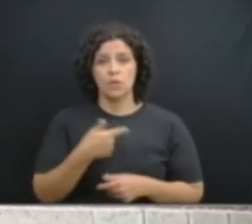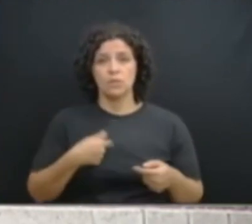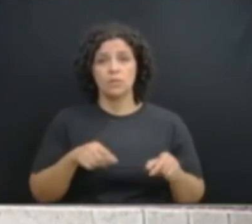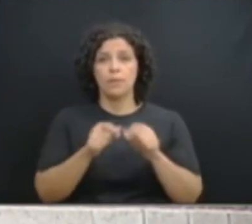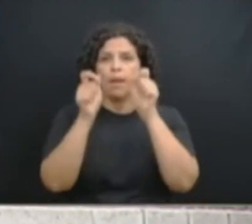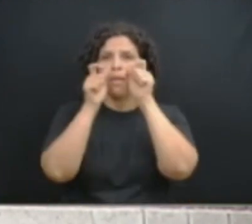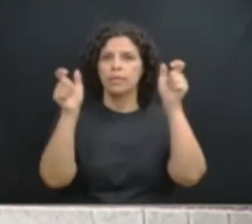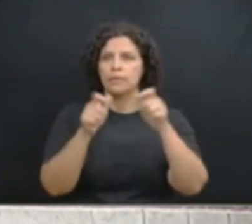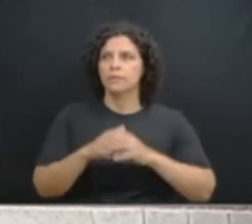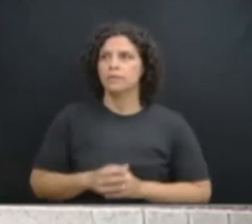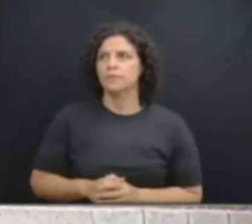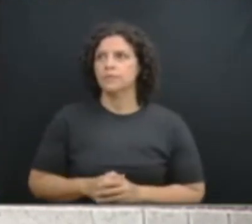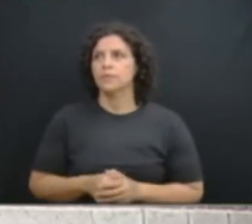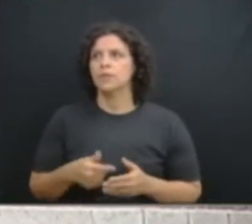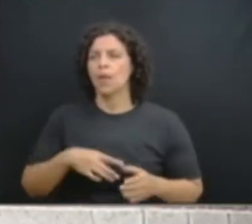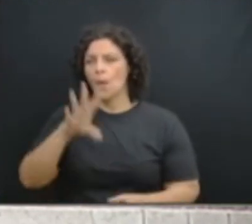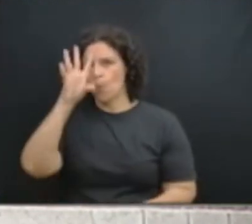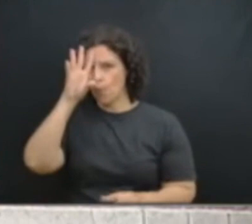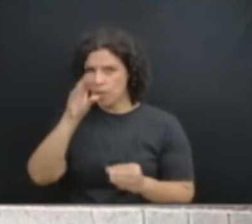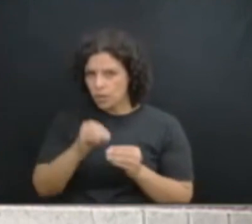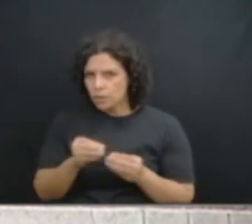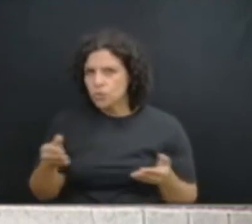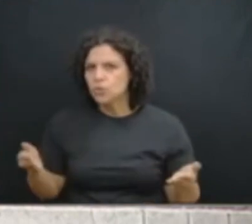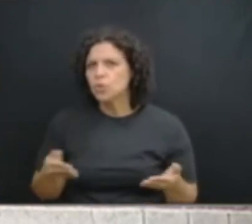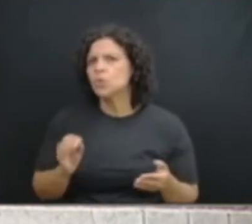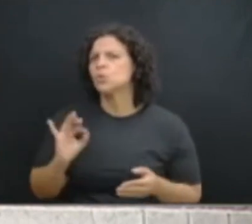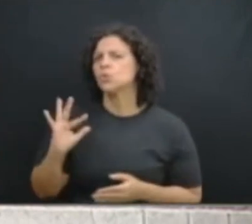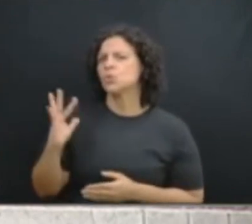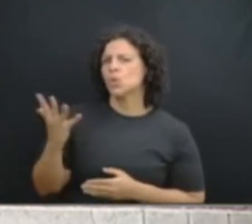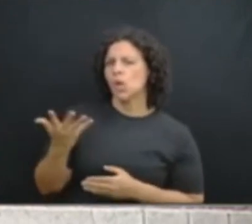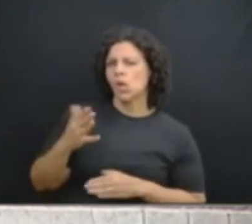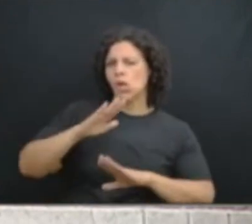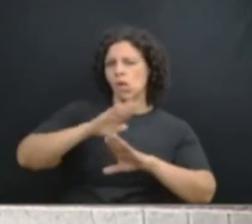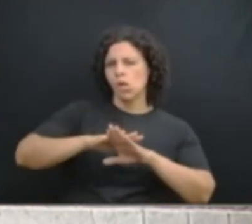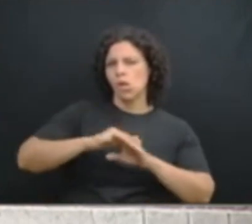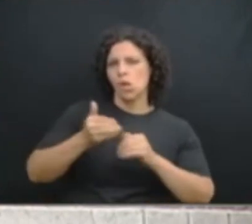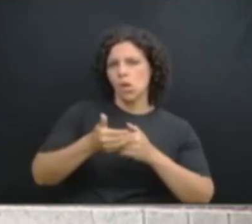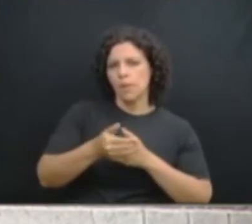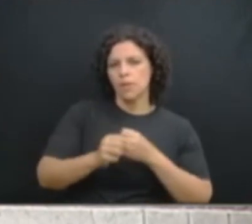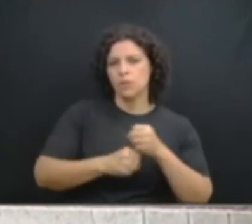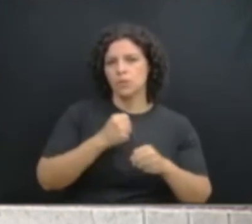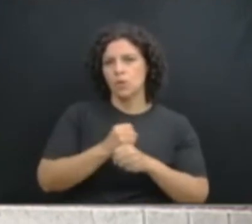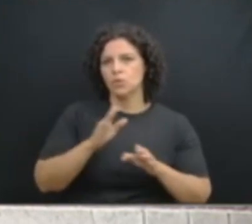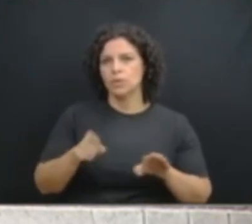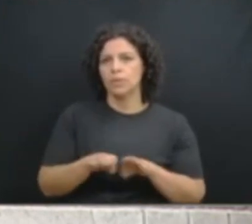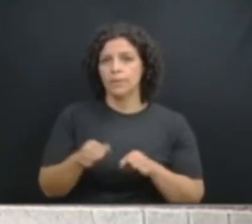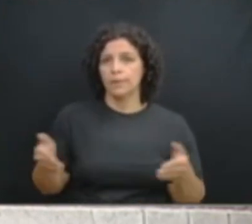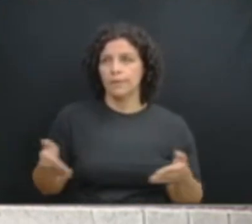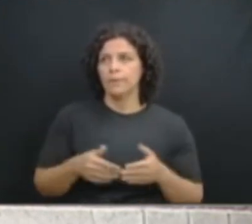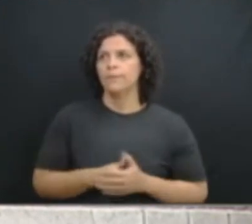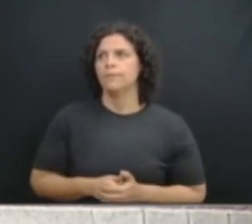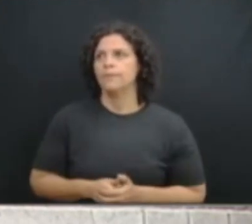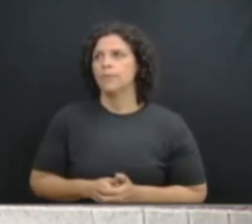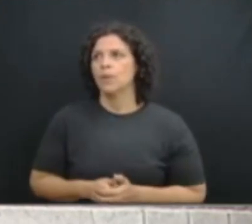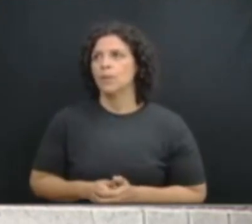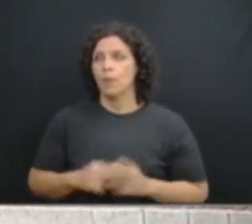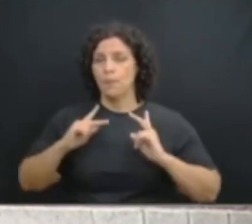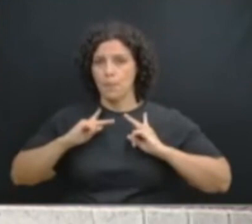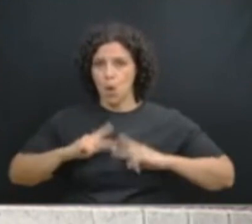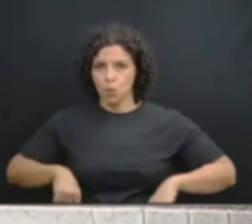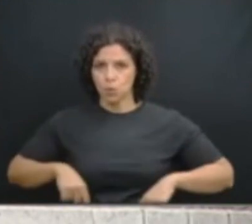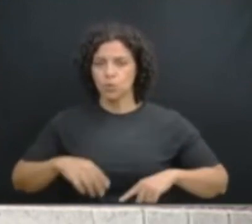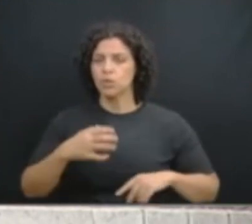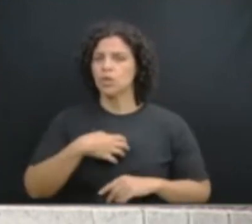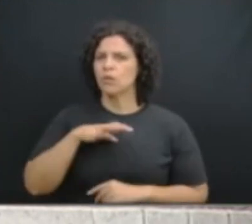o olho. E eu entendi muito do que está acontecendo desde o começo do ano para cá. Postura desse